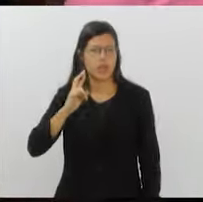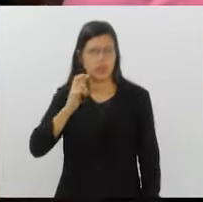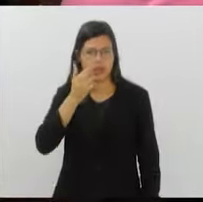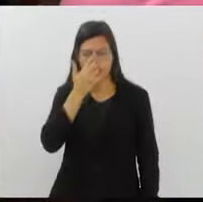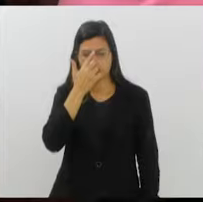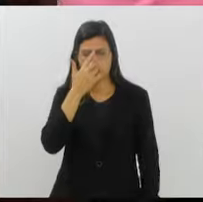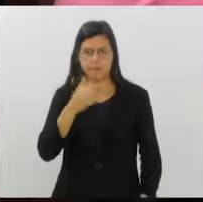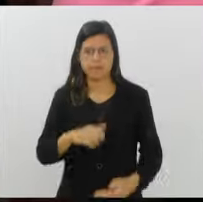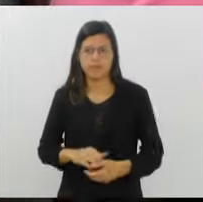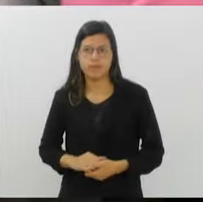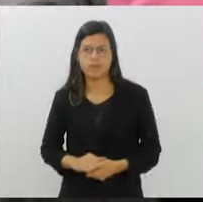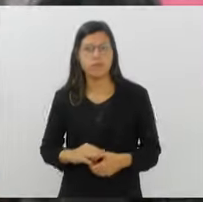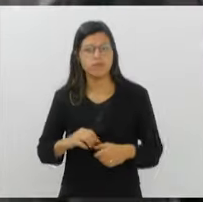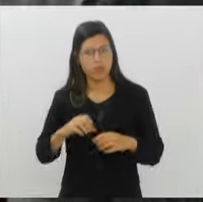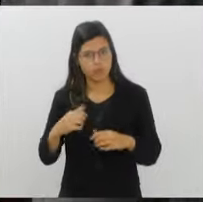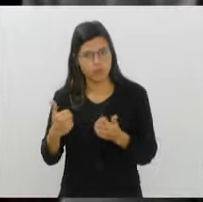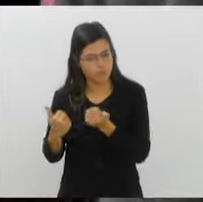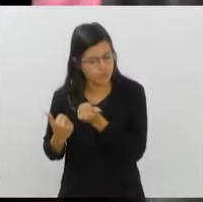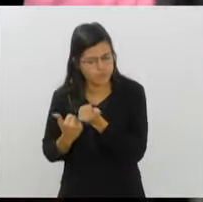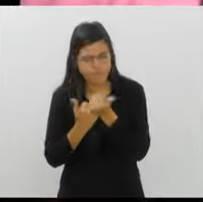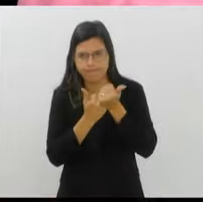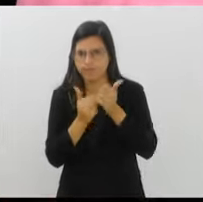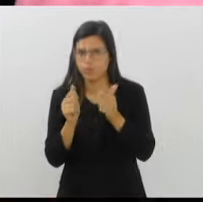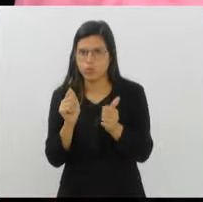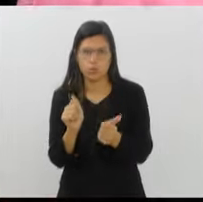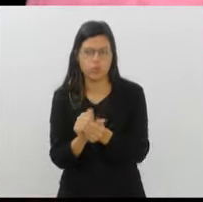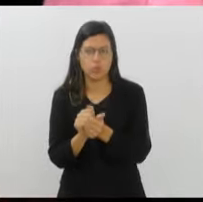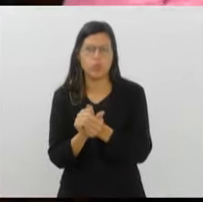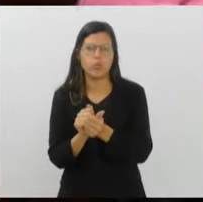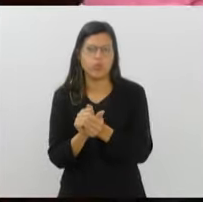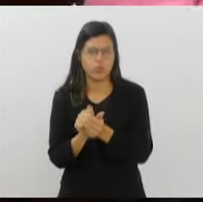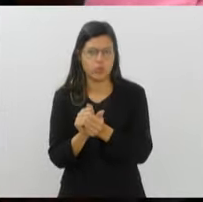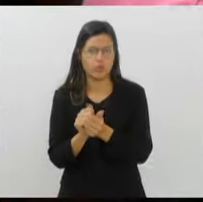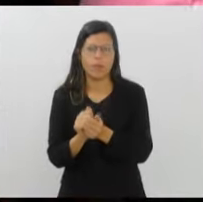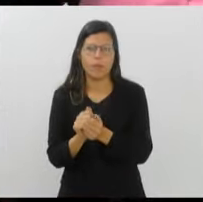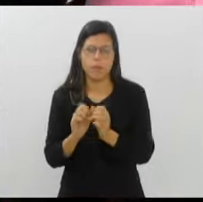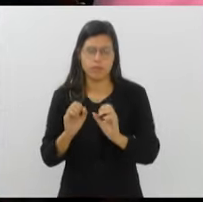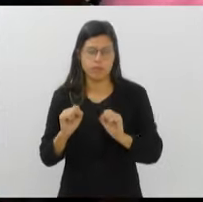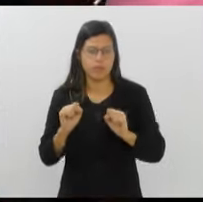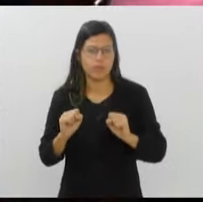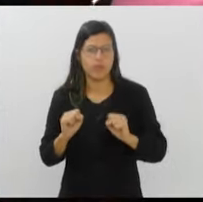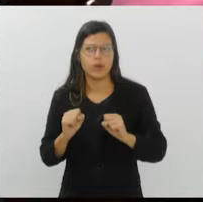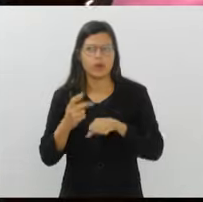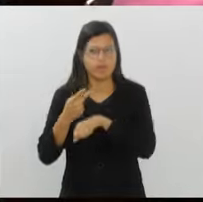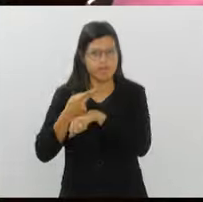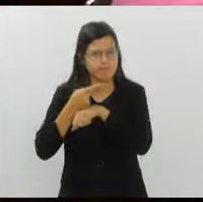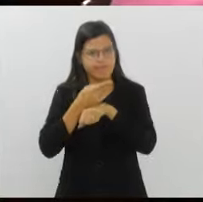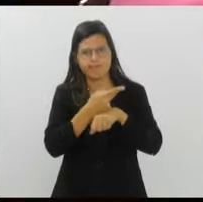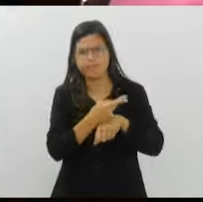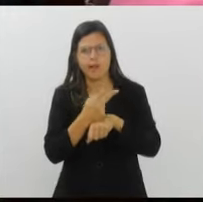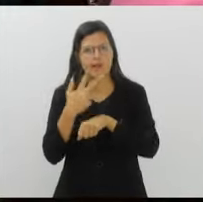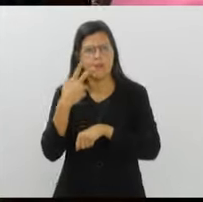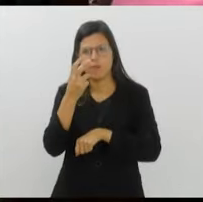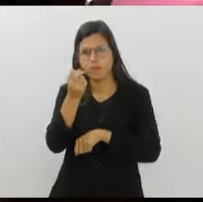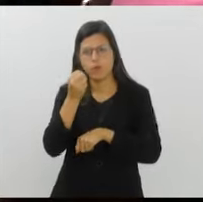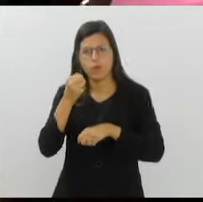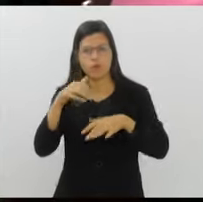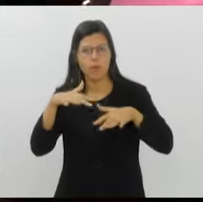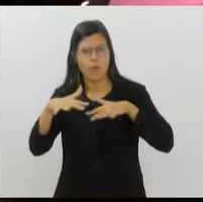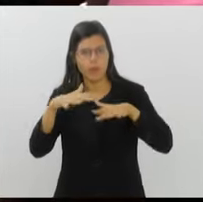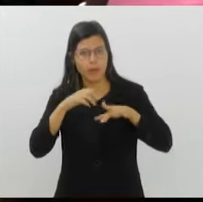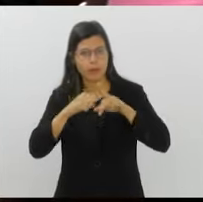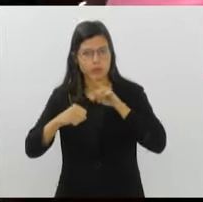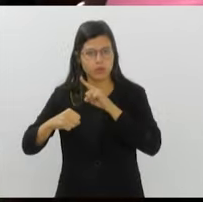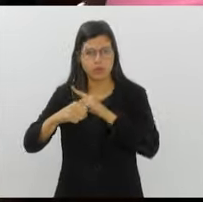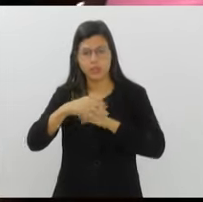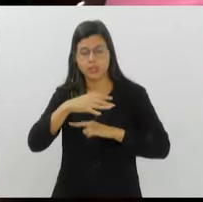Vossa Excelência pode contar comigo, pode contar com o meu mandato, pode contar com a nossa força do movimento social também,